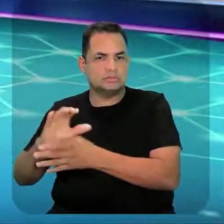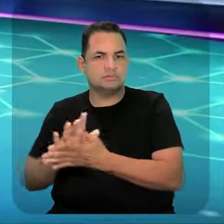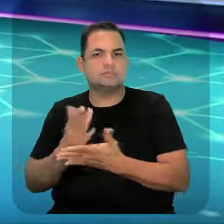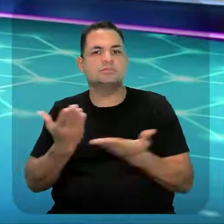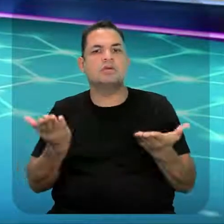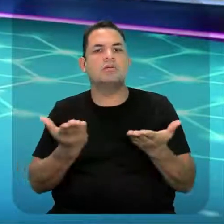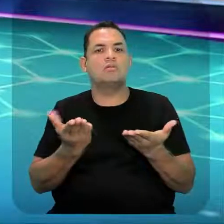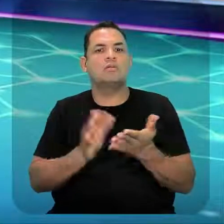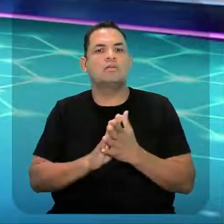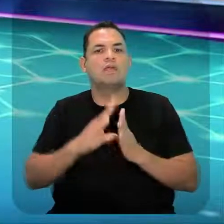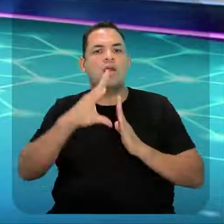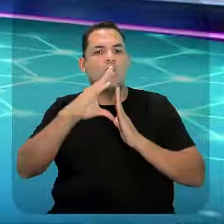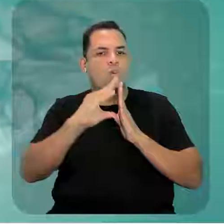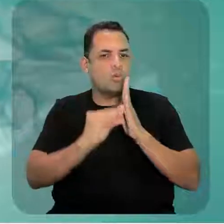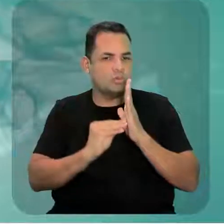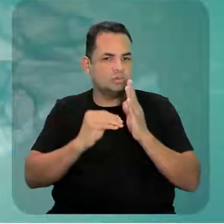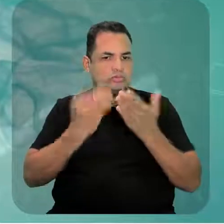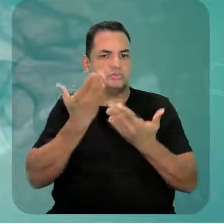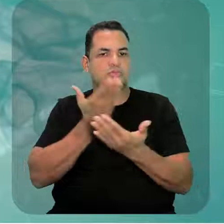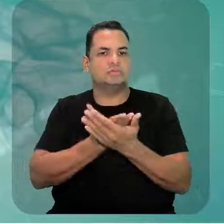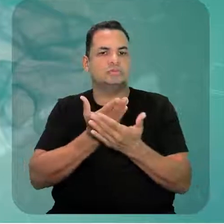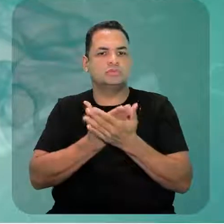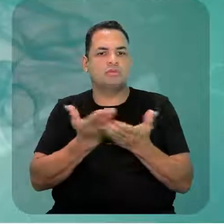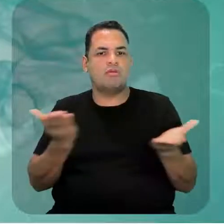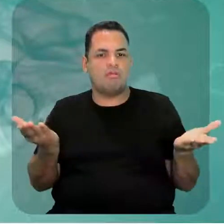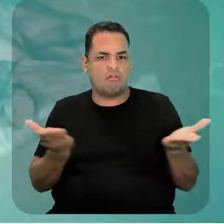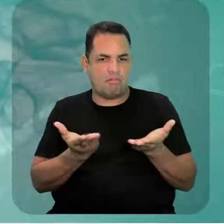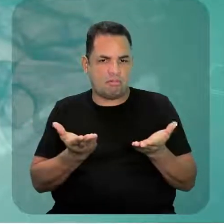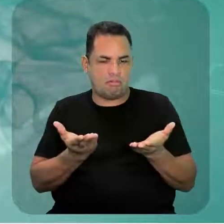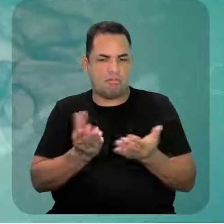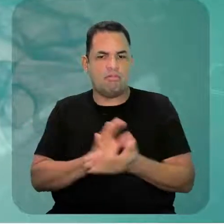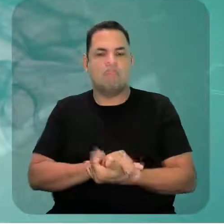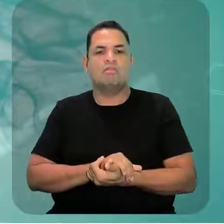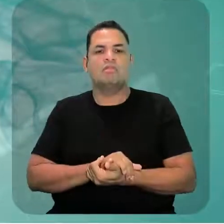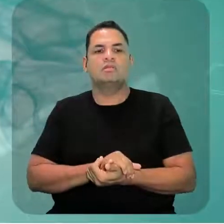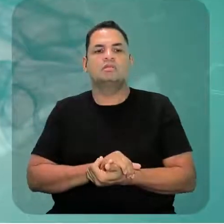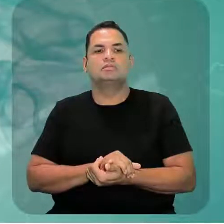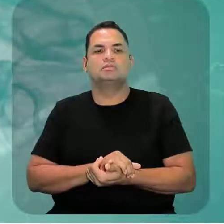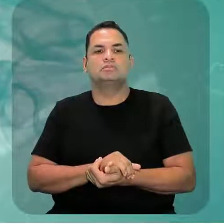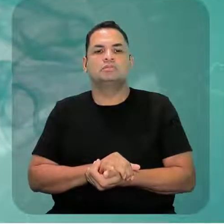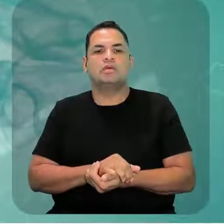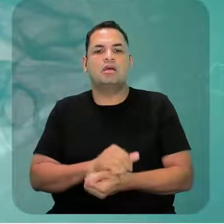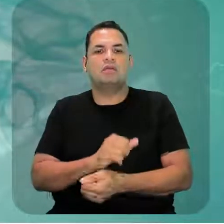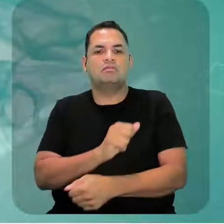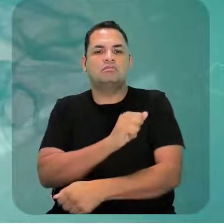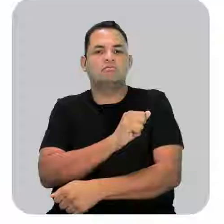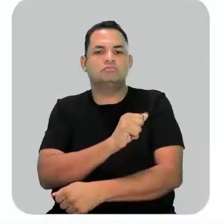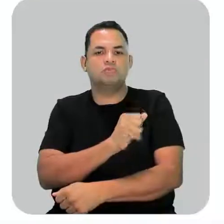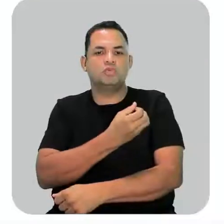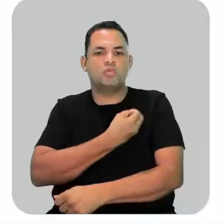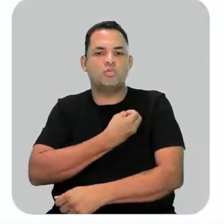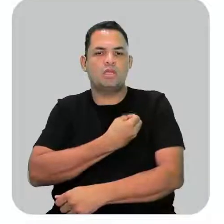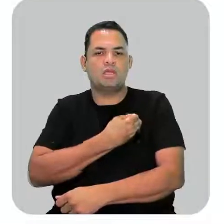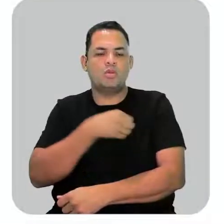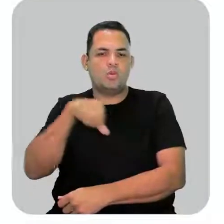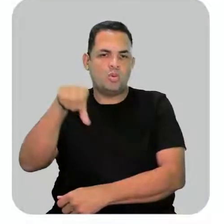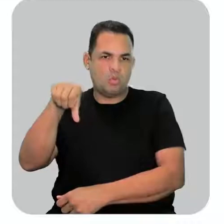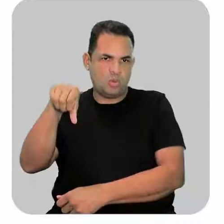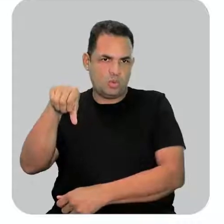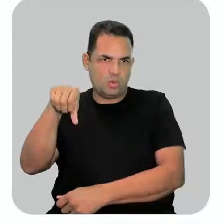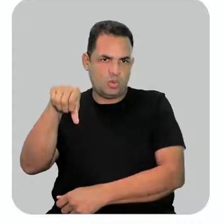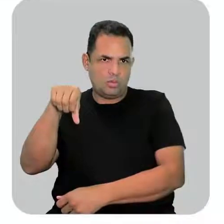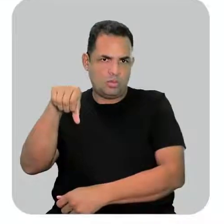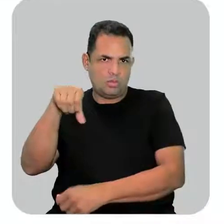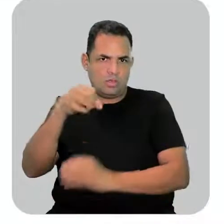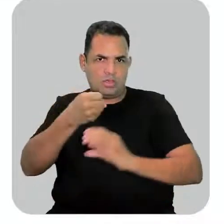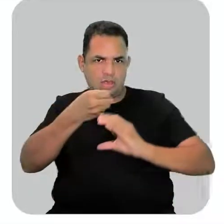gente ver os conteúdos que serão trabalhados na nossa aula de hoje. Estamos na aula de número 9. E nós vamos